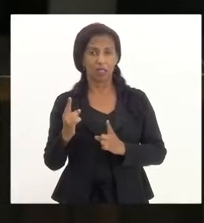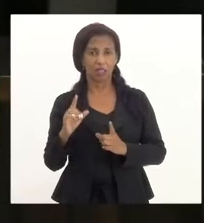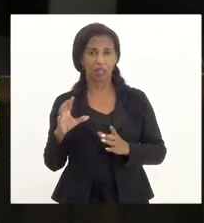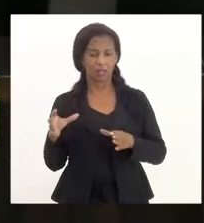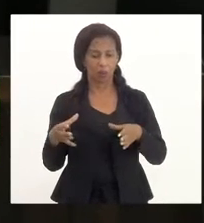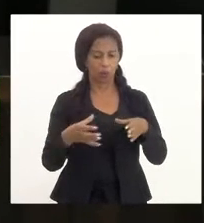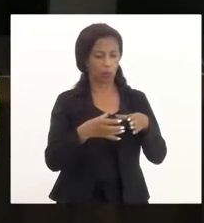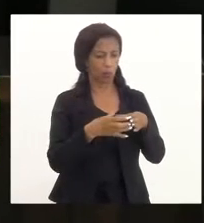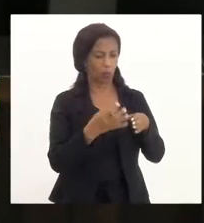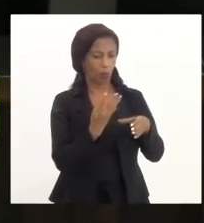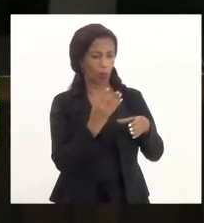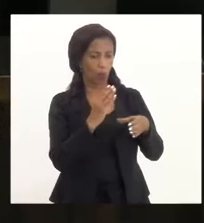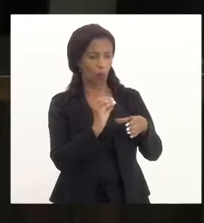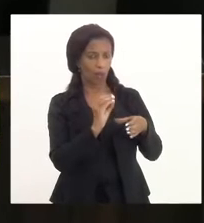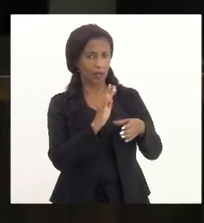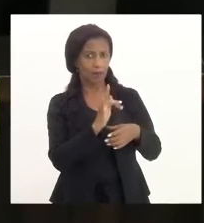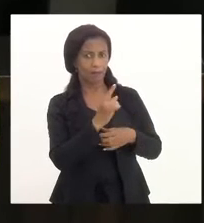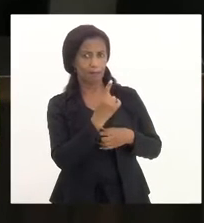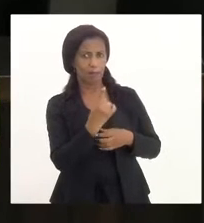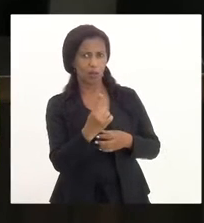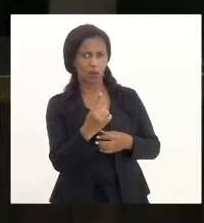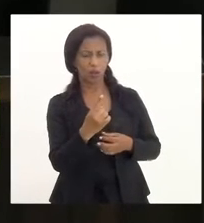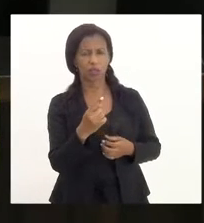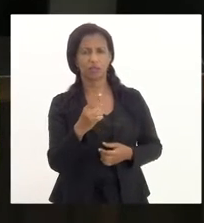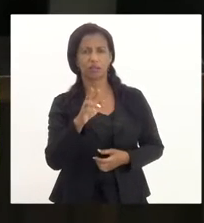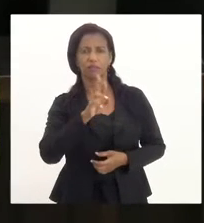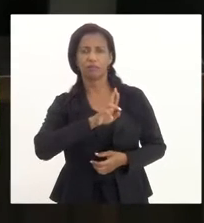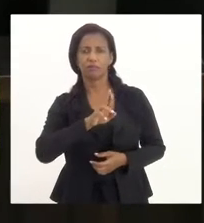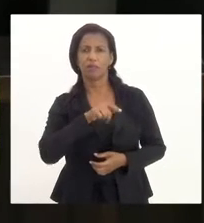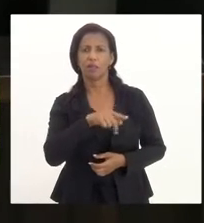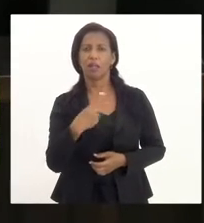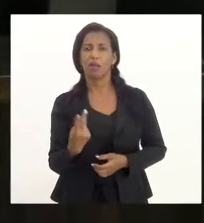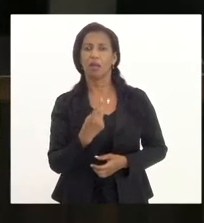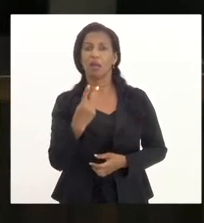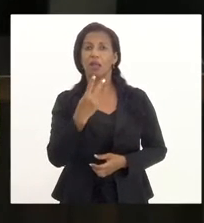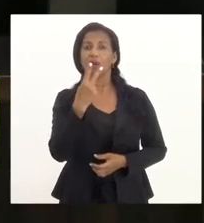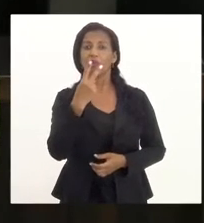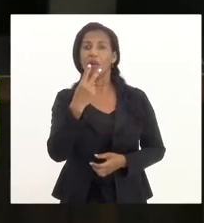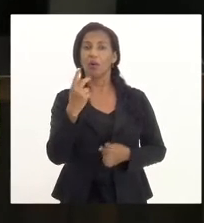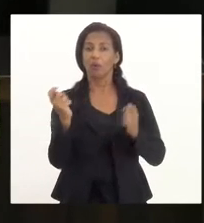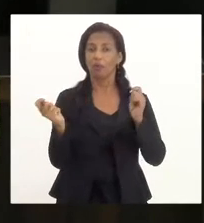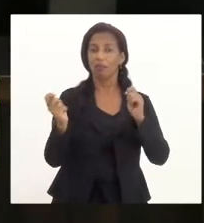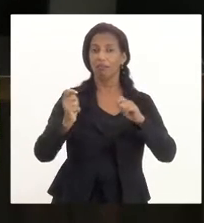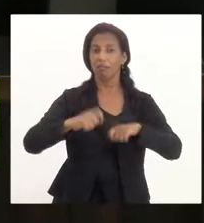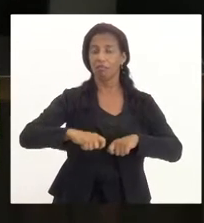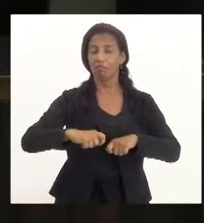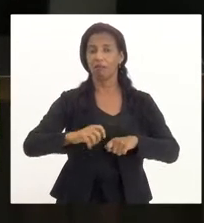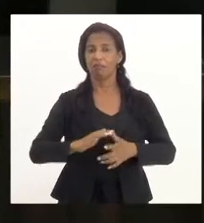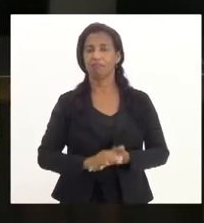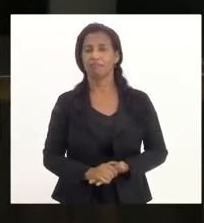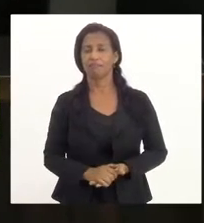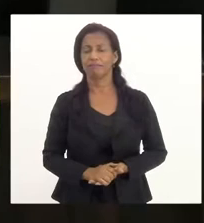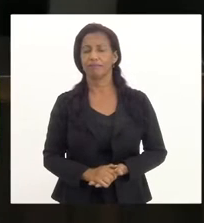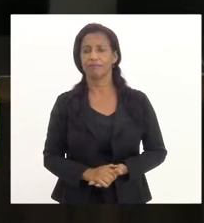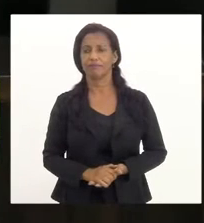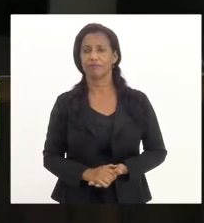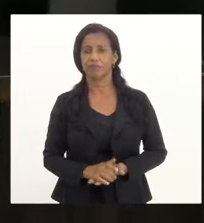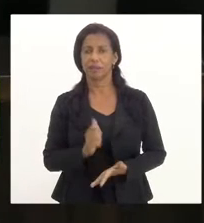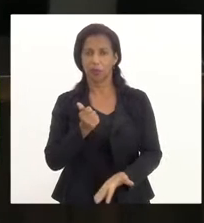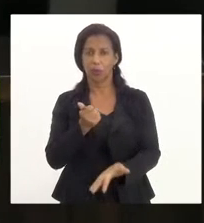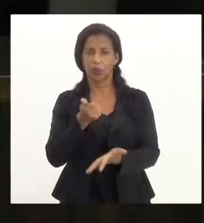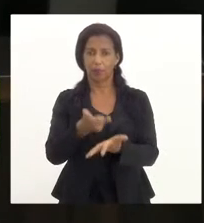de 40 bilhões de reais é o valor passível de ser